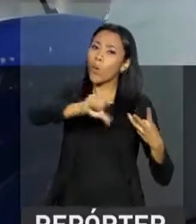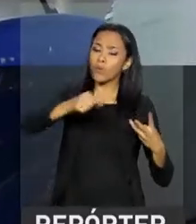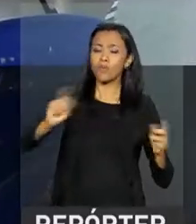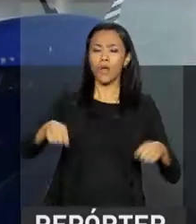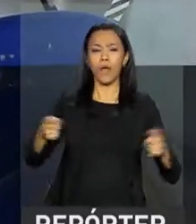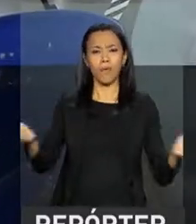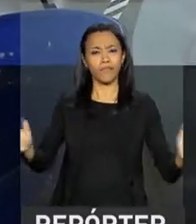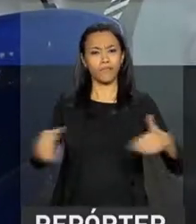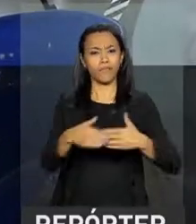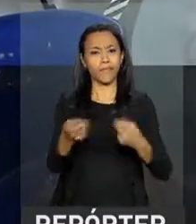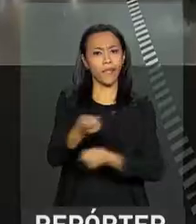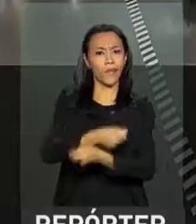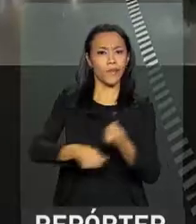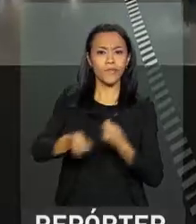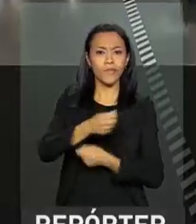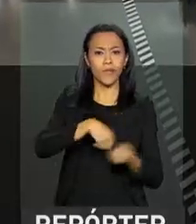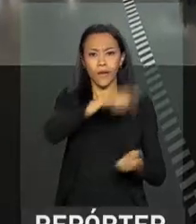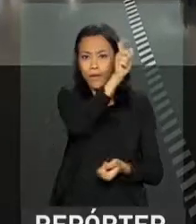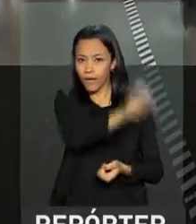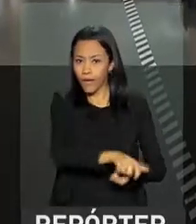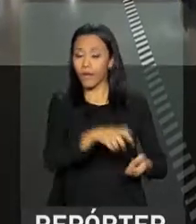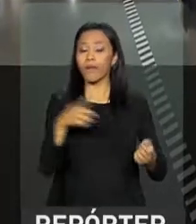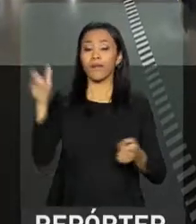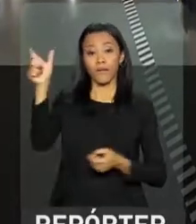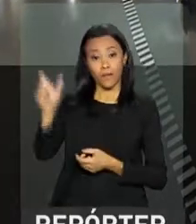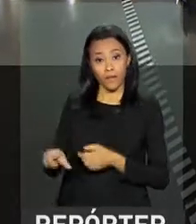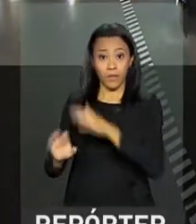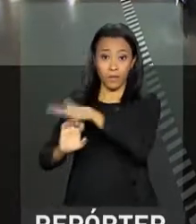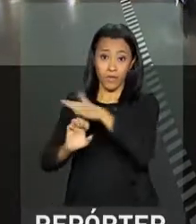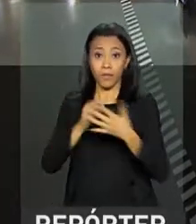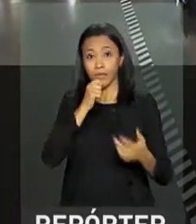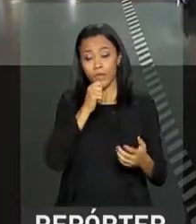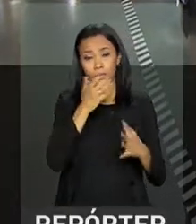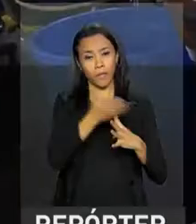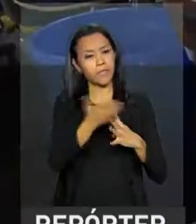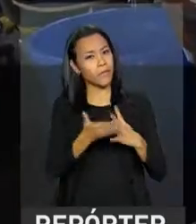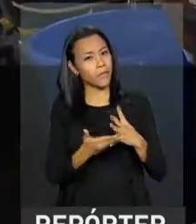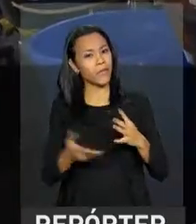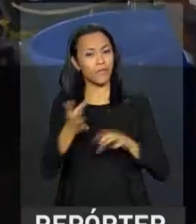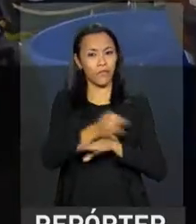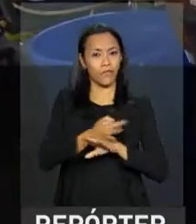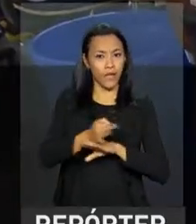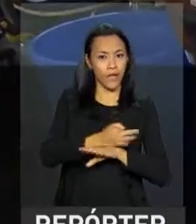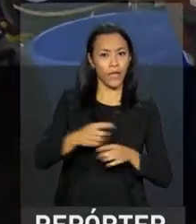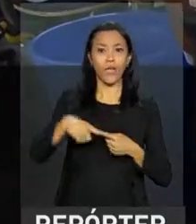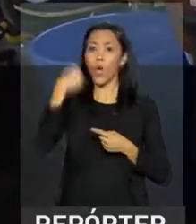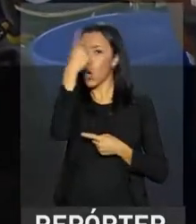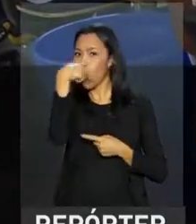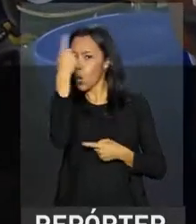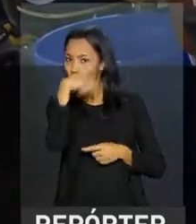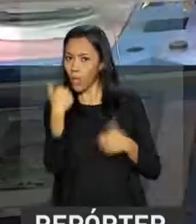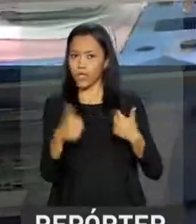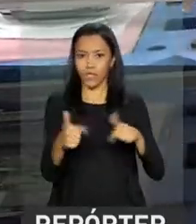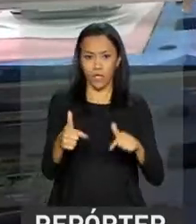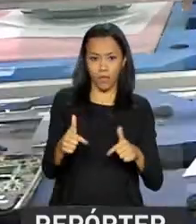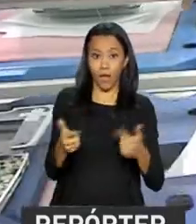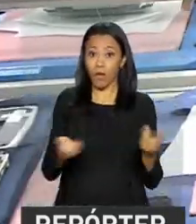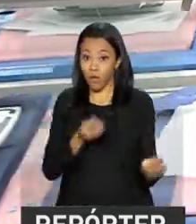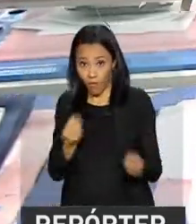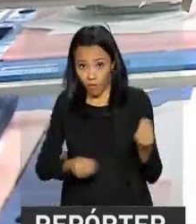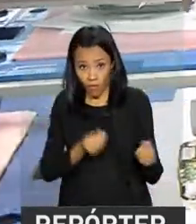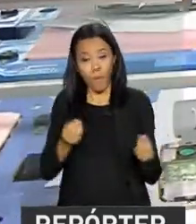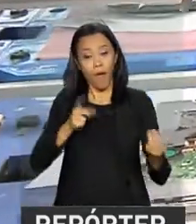patrão e empregado como parcelamento das férias a jornada eo regime parcial de trabalho uma